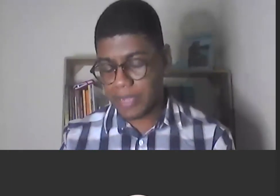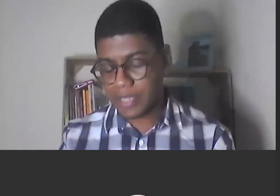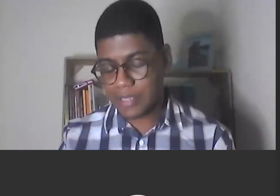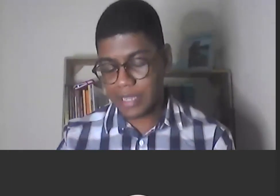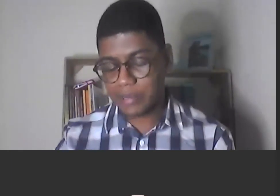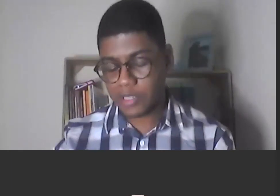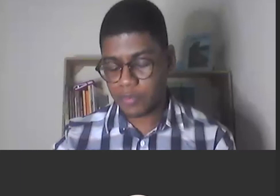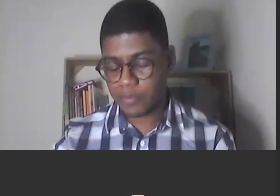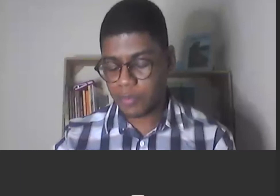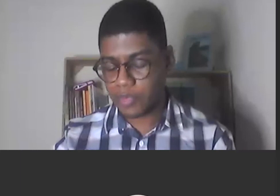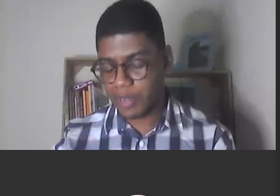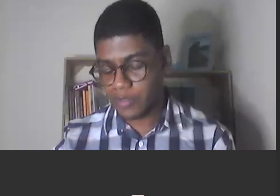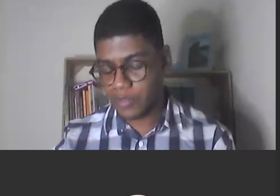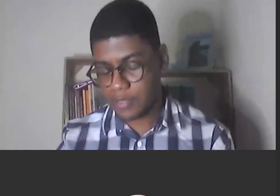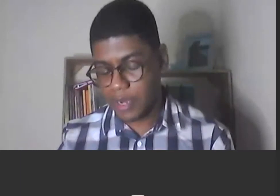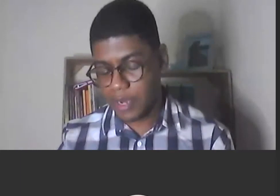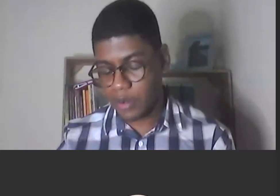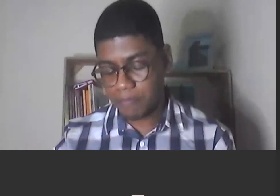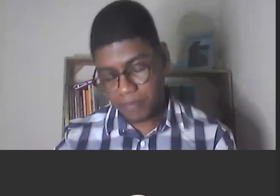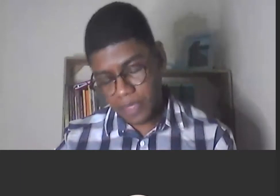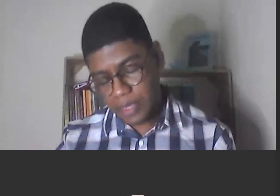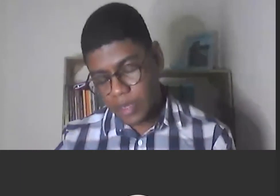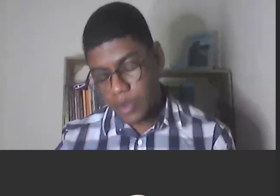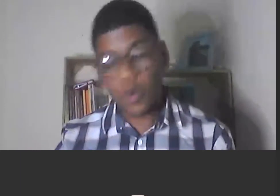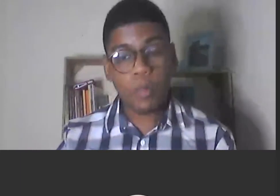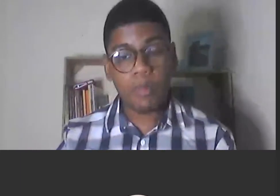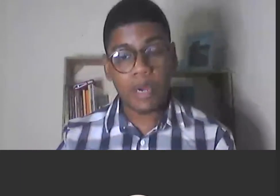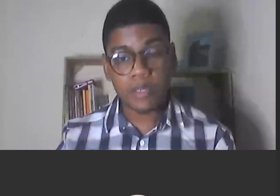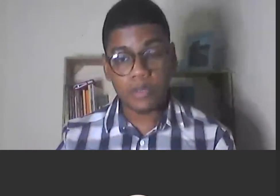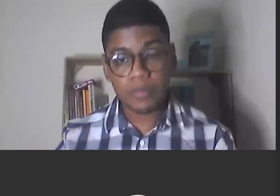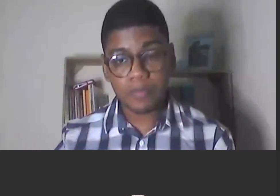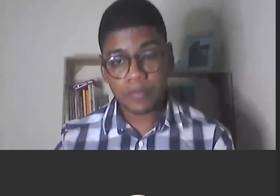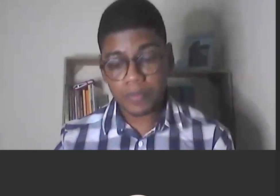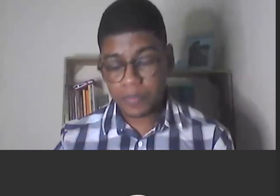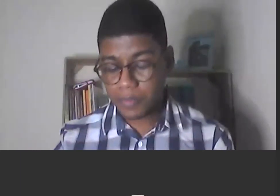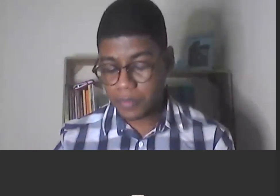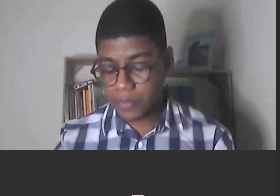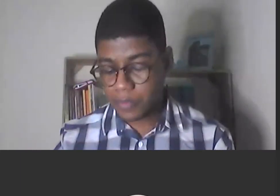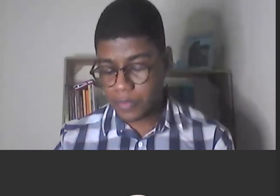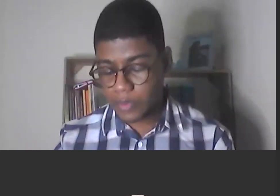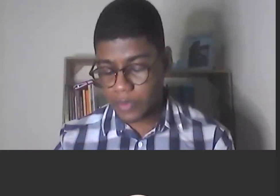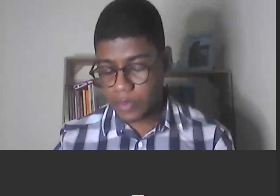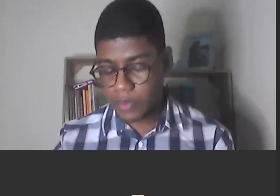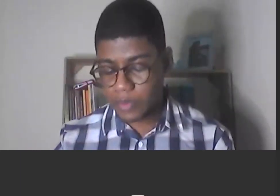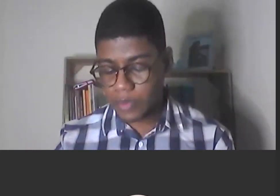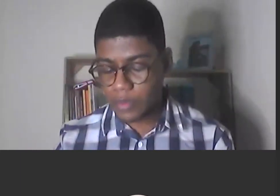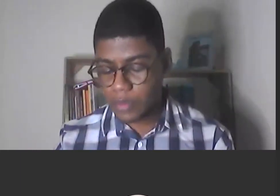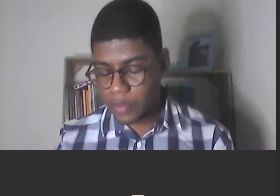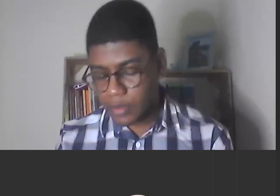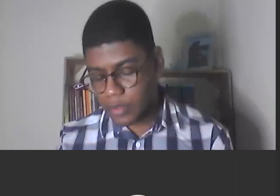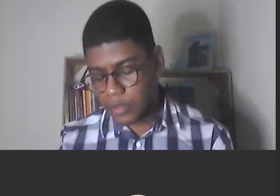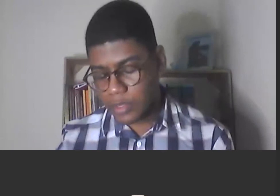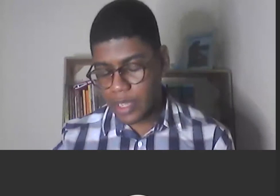Deixa eu só passar aqui para eu poder falar com vocês melhor. Corpo humano